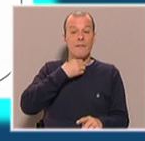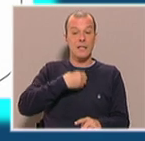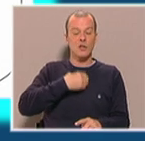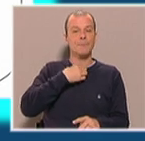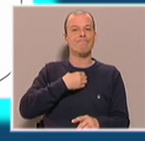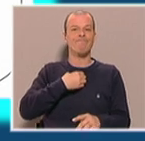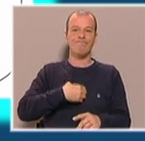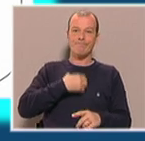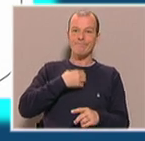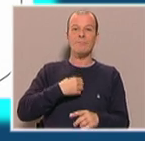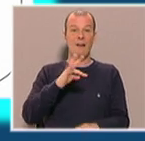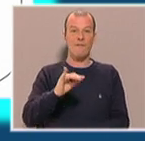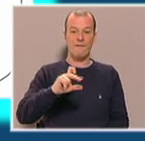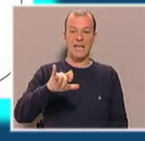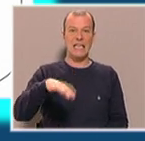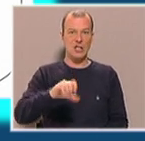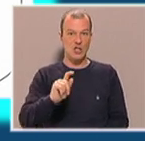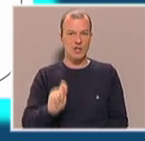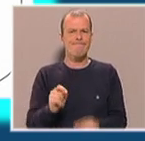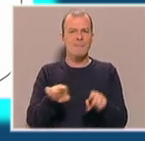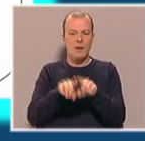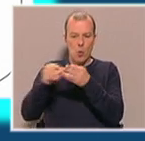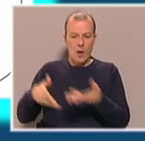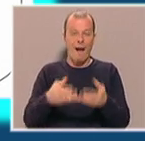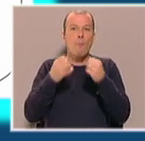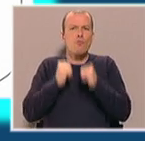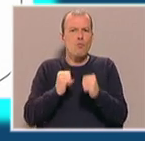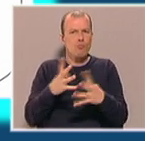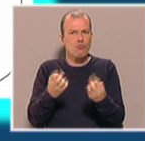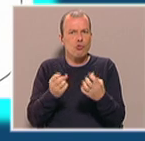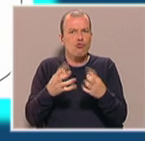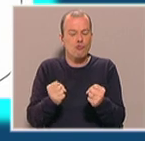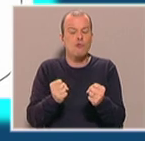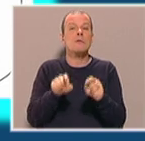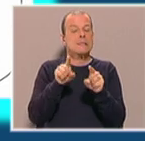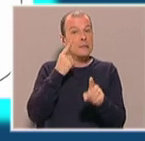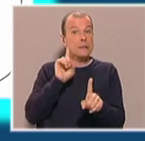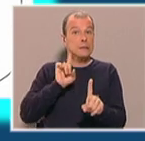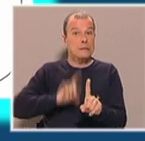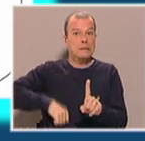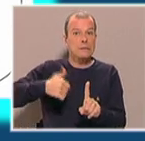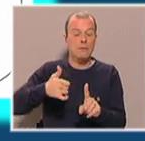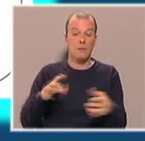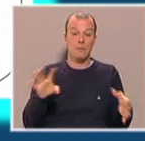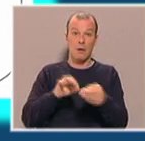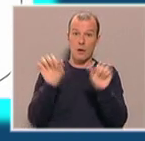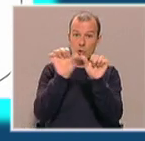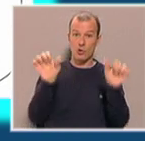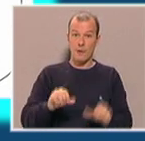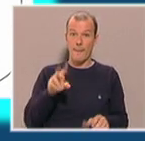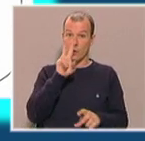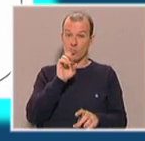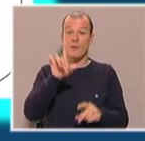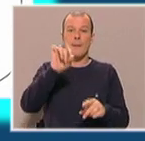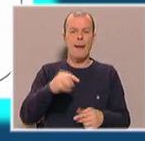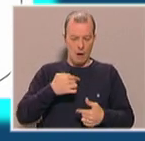A via respiratória seguinte é a faringe. A faringe é um canal muscular e é muito importante. A faringe é um canal que é comum ao sistema respiratório e ao